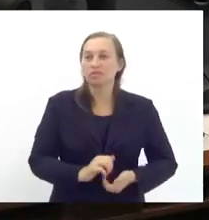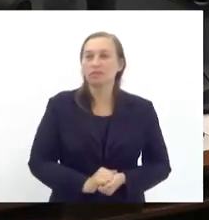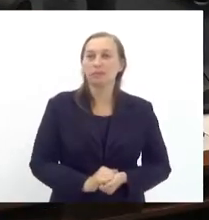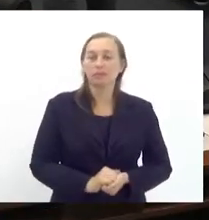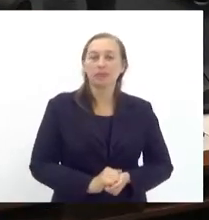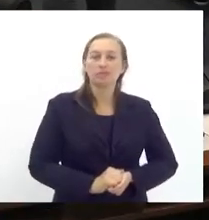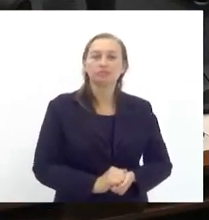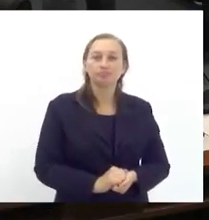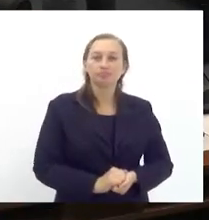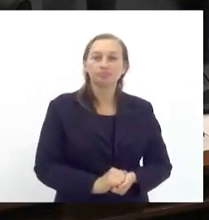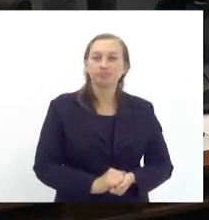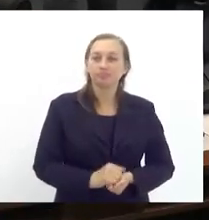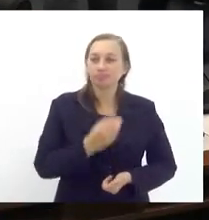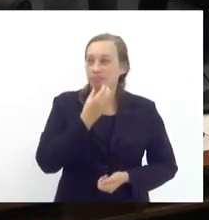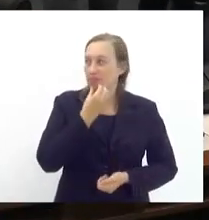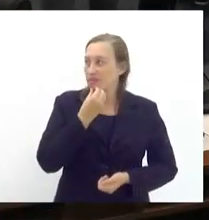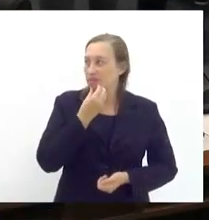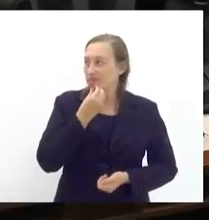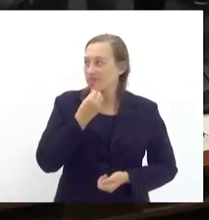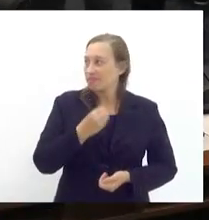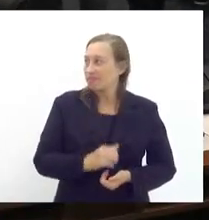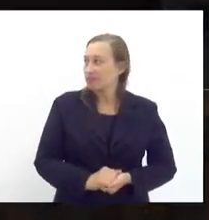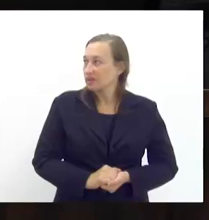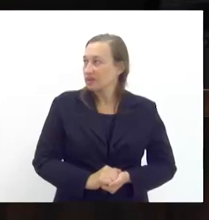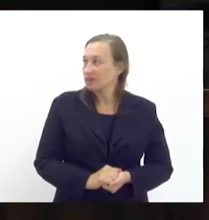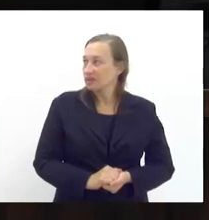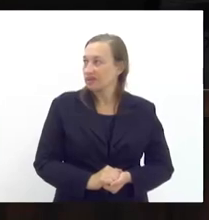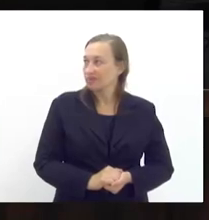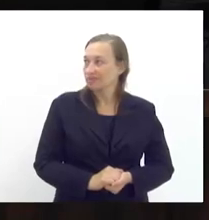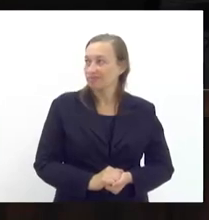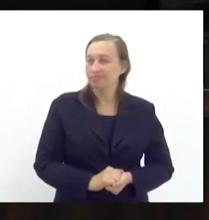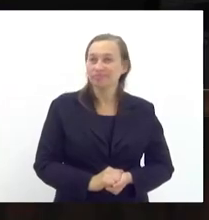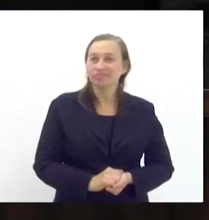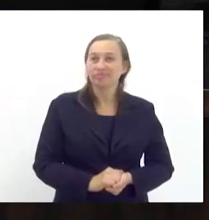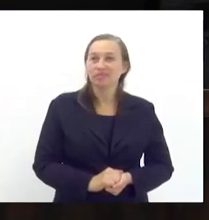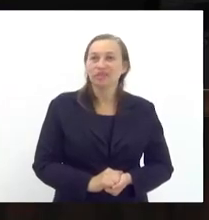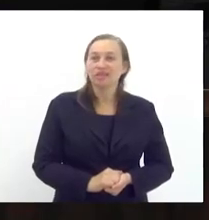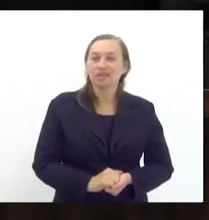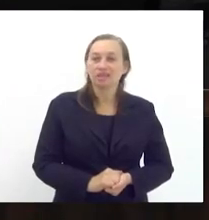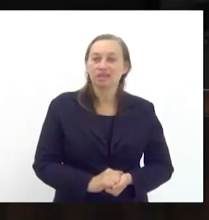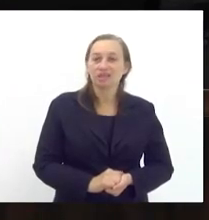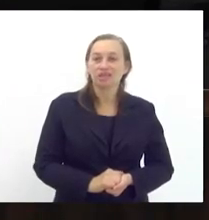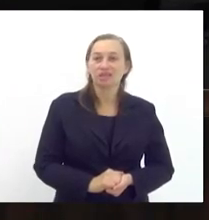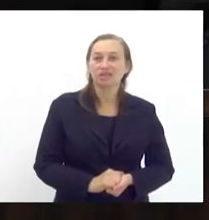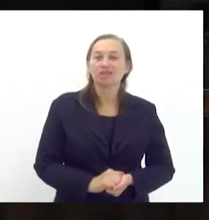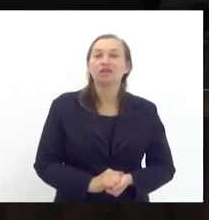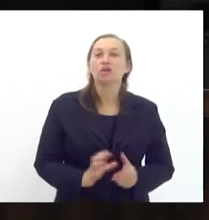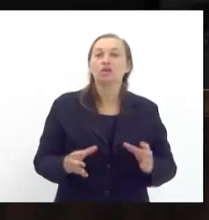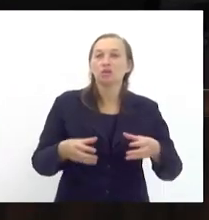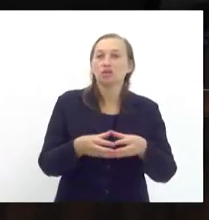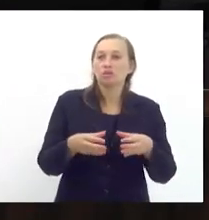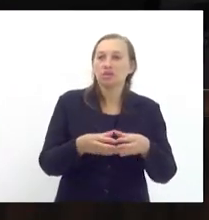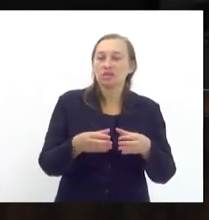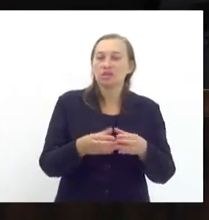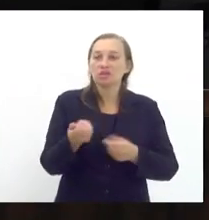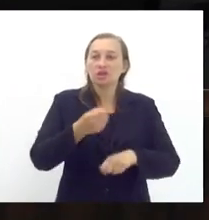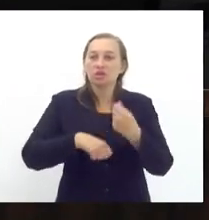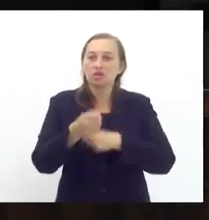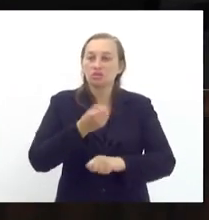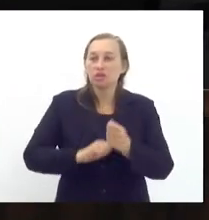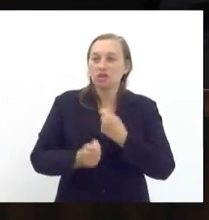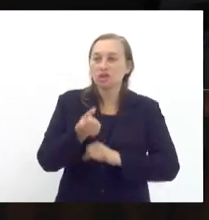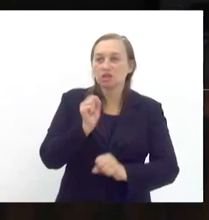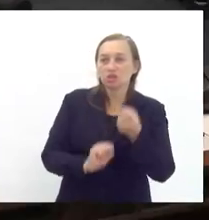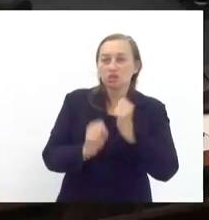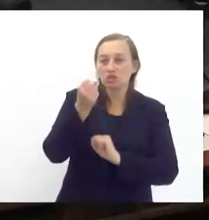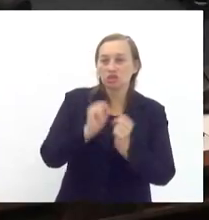dá a presidência prefere pediu de vossa excelência para emitir parecer pela condição de economia de hoje para Deputado